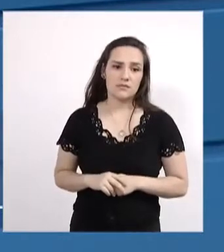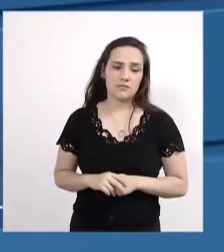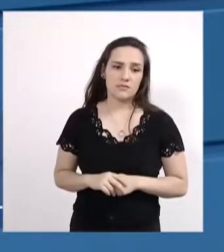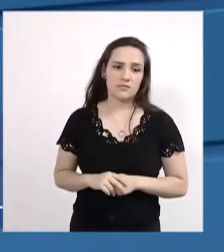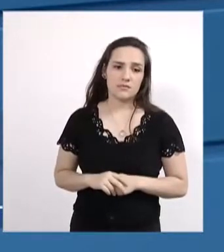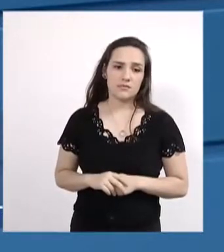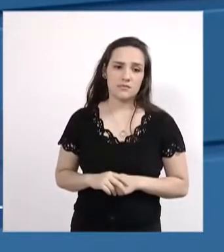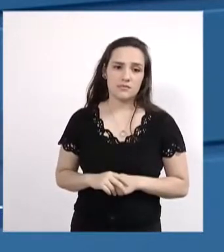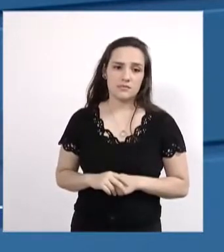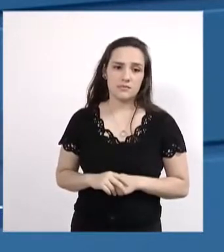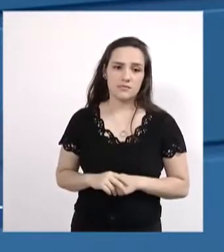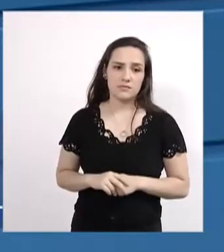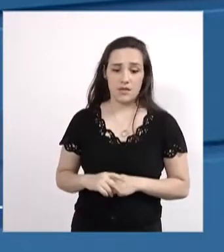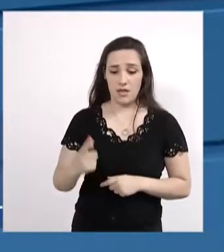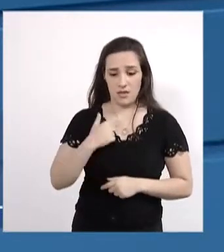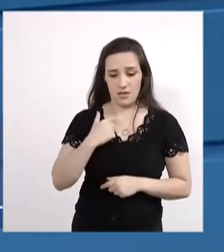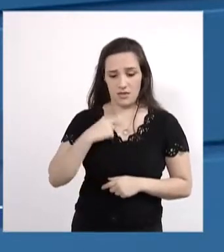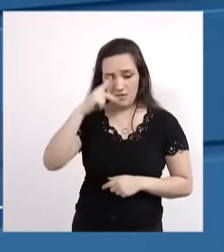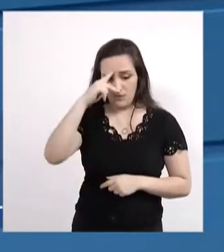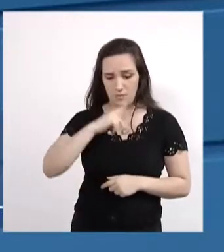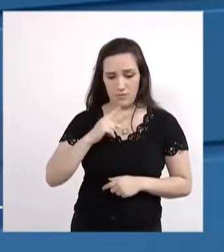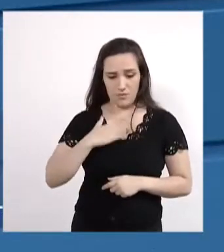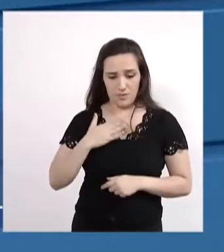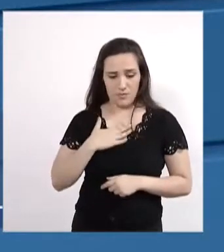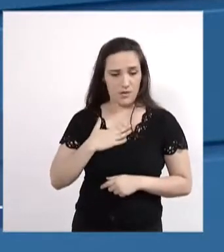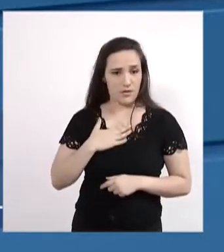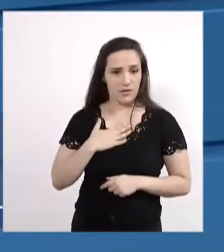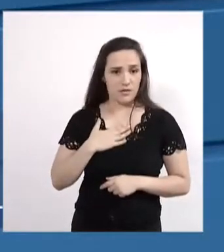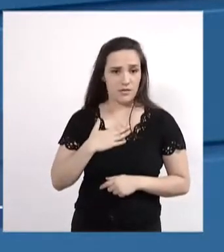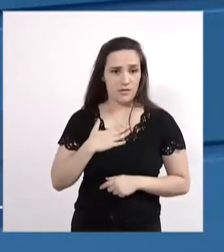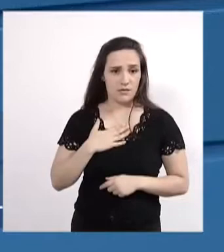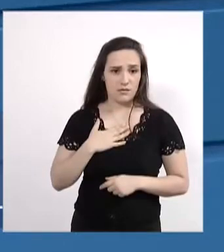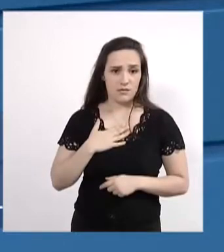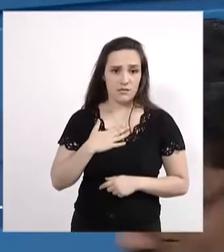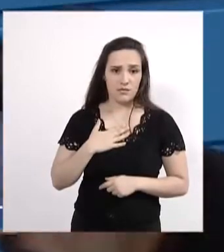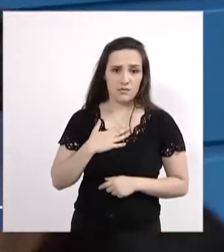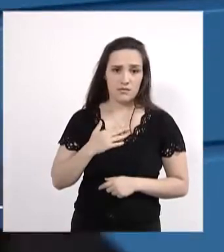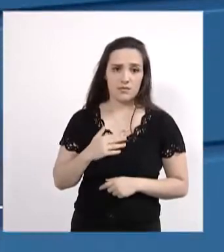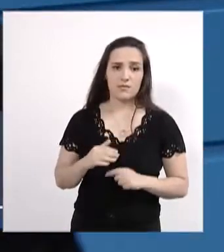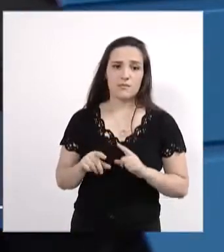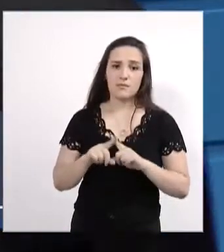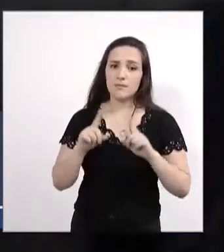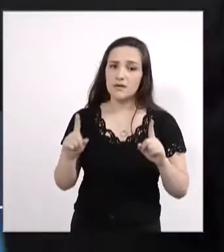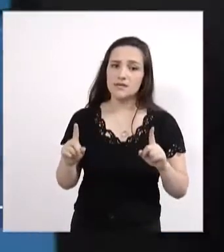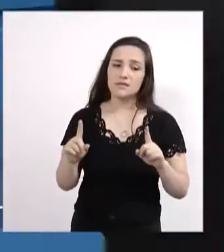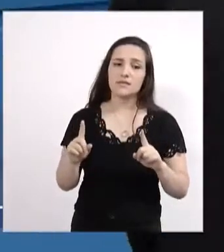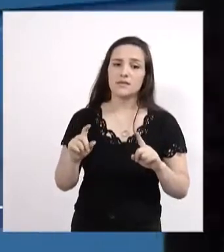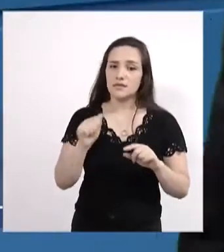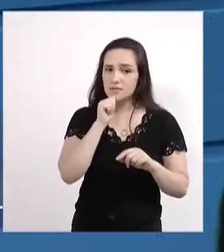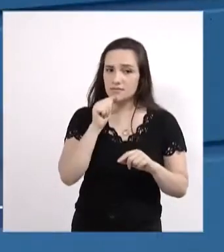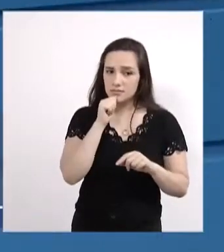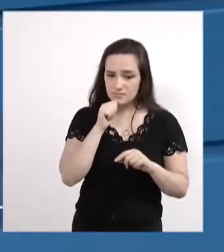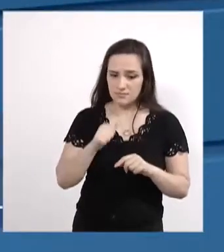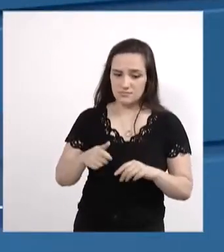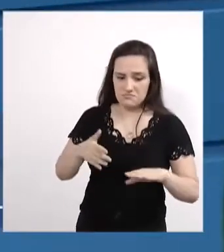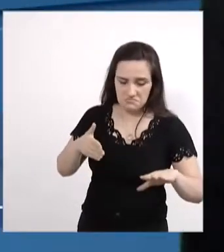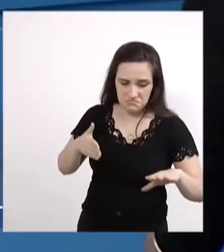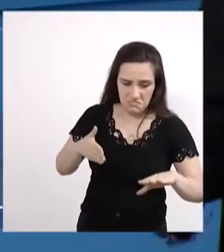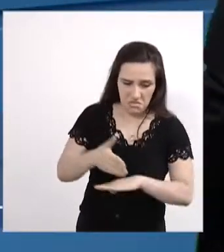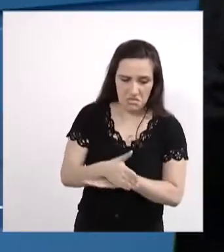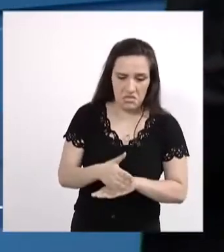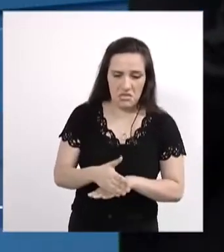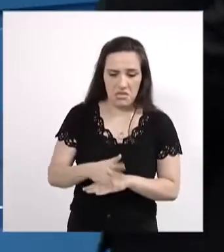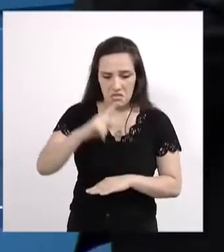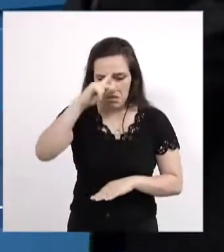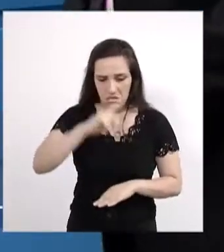dona, deputado, da propriedade minha e de 32 para o produtor rural. No entanto, está plotado no sistema